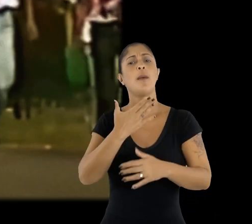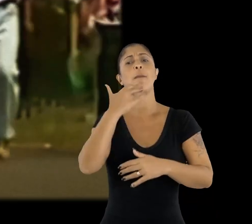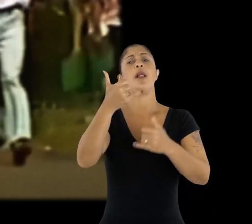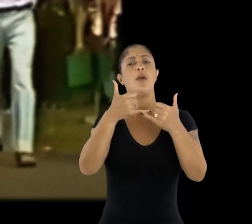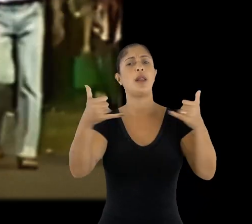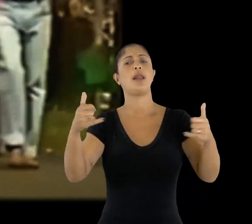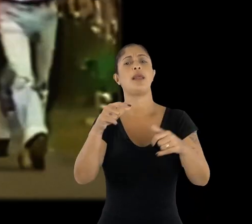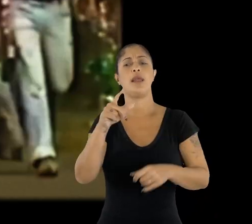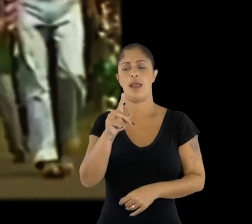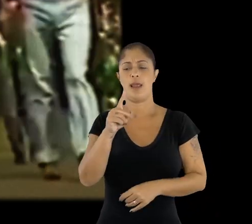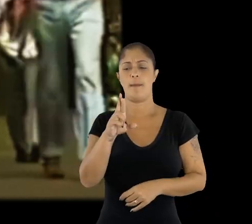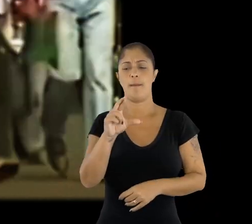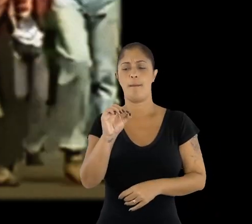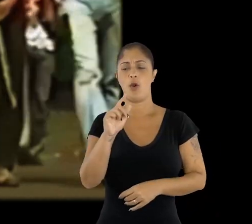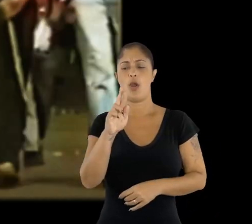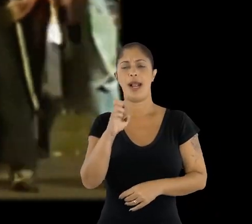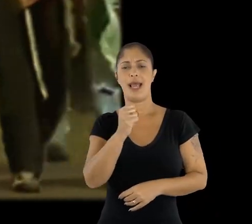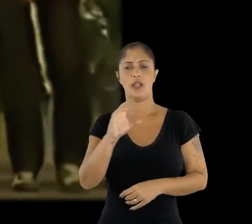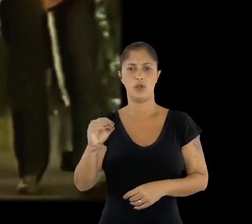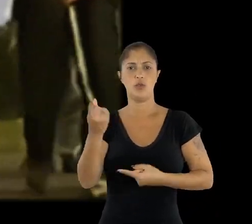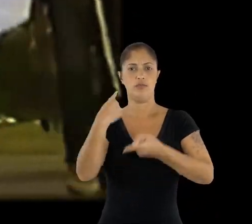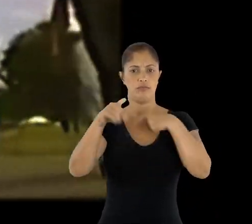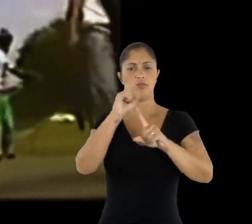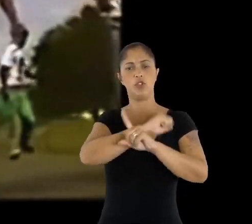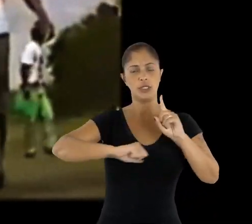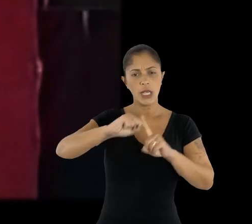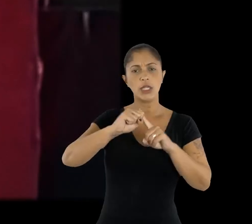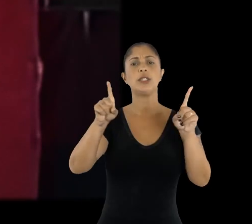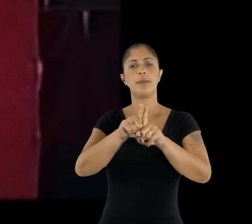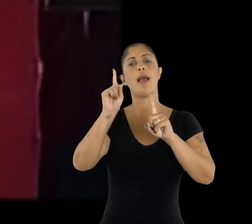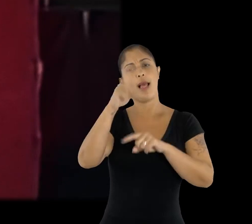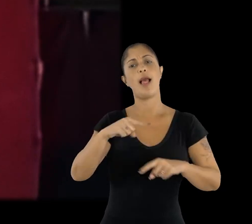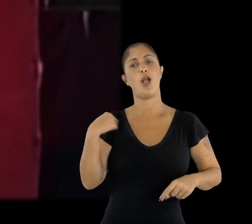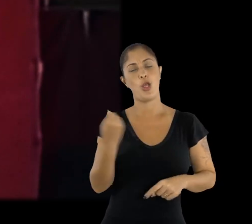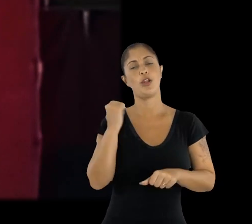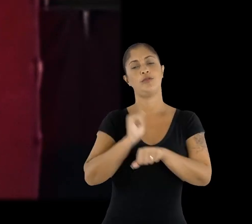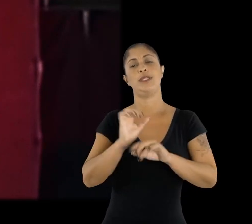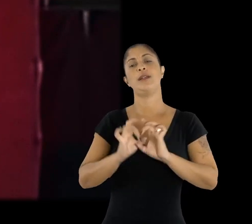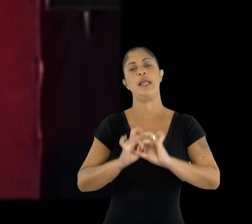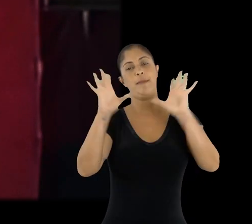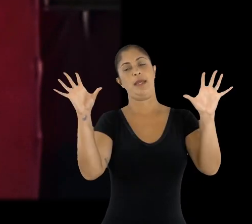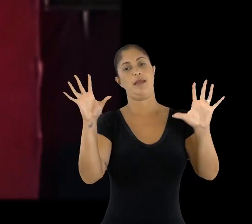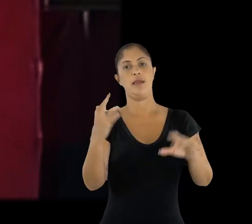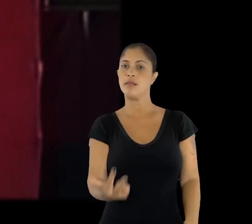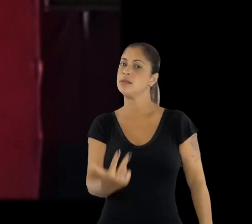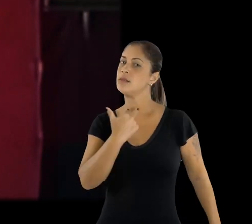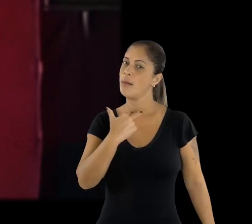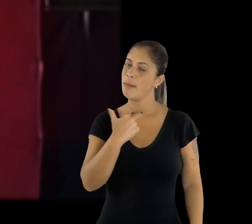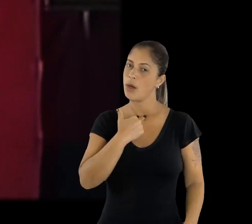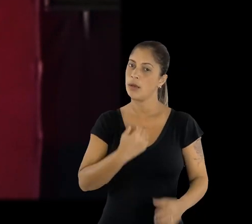por uma linha progressista e pela construção de um Brasil socialista que efetivamente é a nossa esperança de libertação.